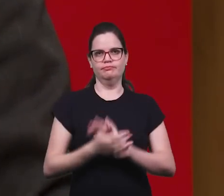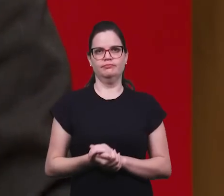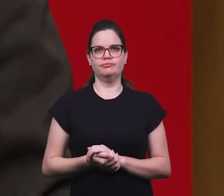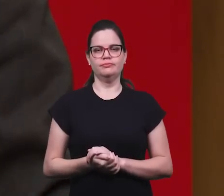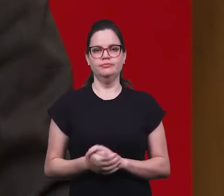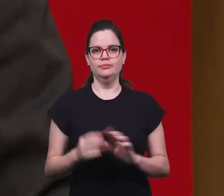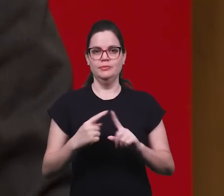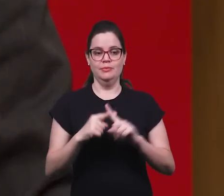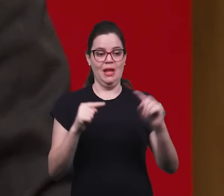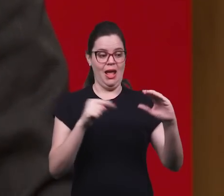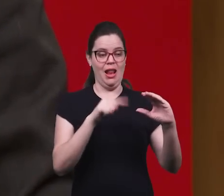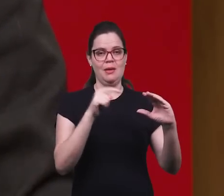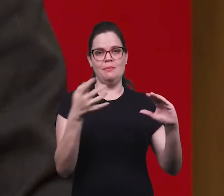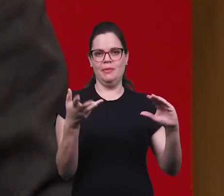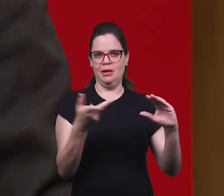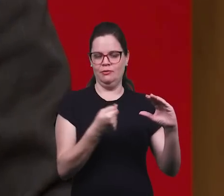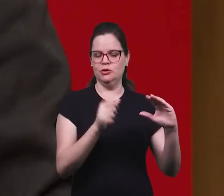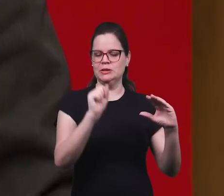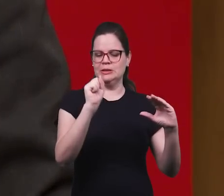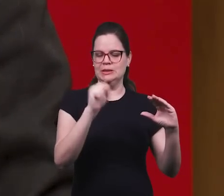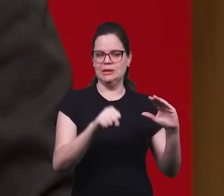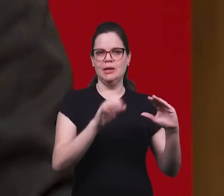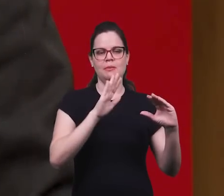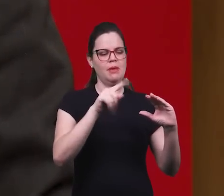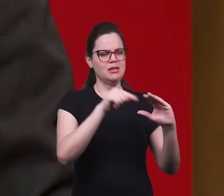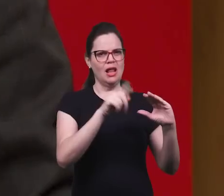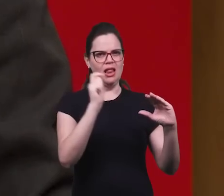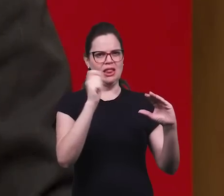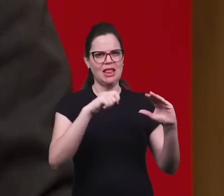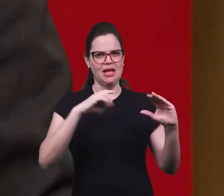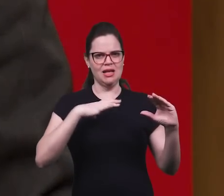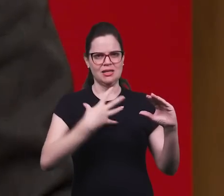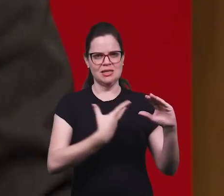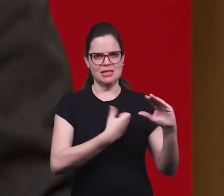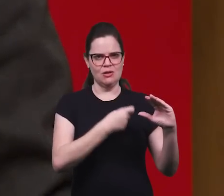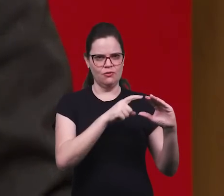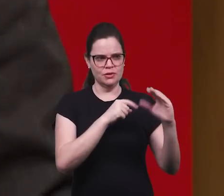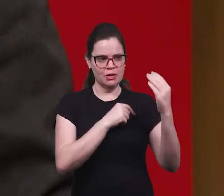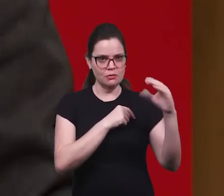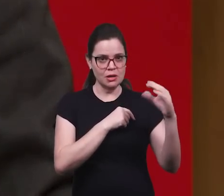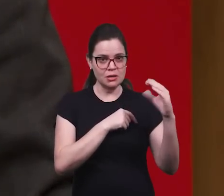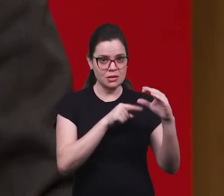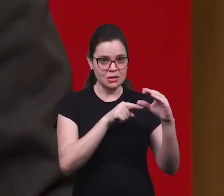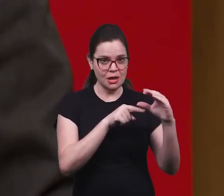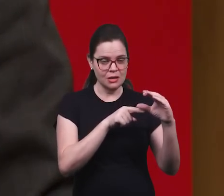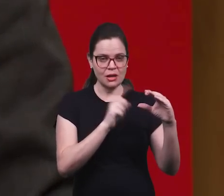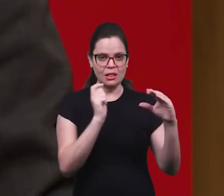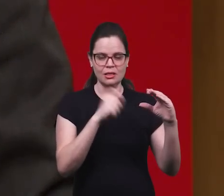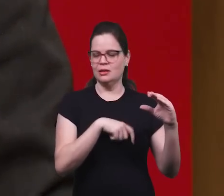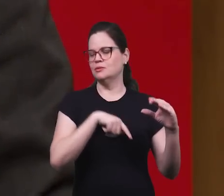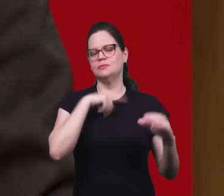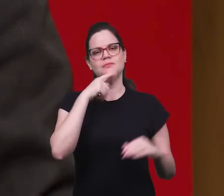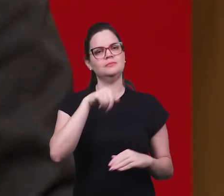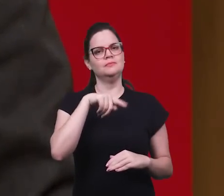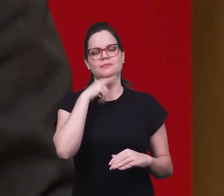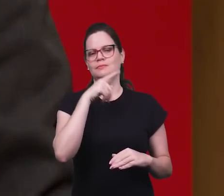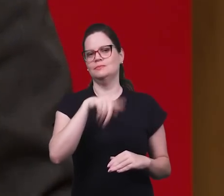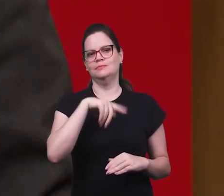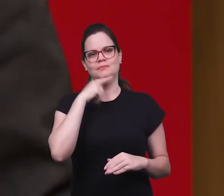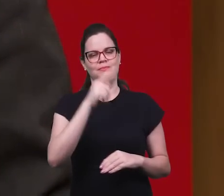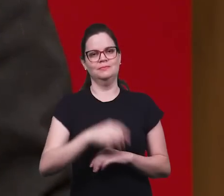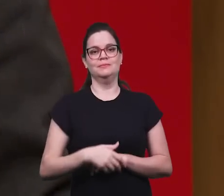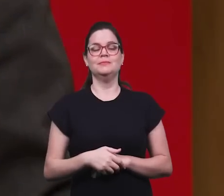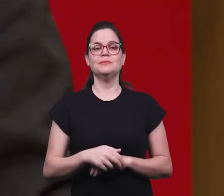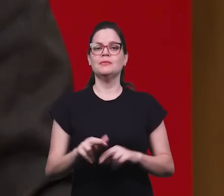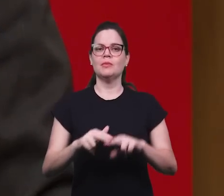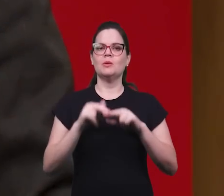E apesar dela ser extraordinária, nós sabemos que ela não é capaz de levar o homem a ter uma experiência com Deus. E por